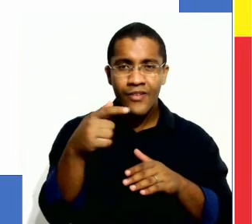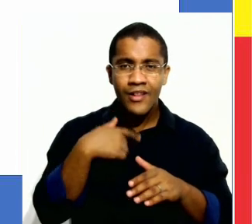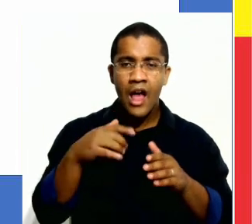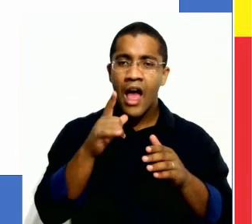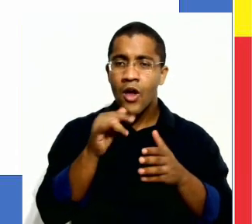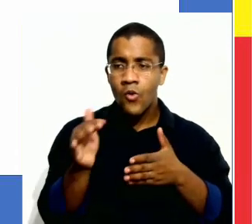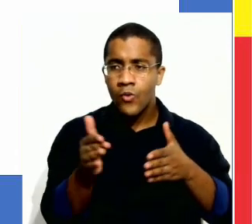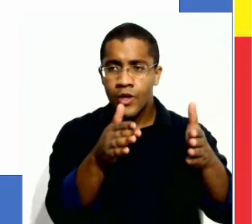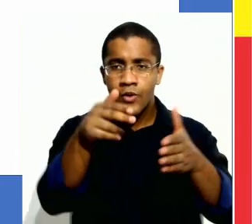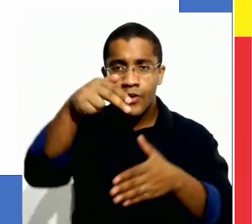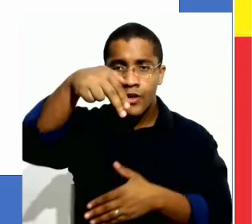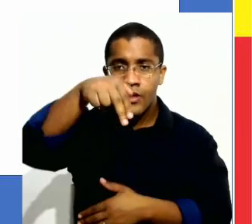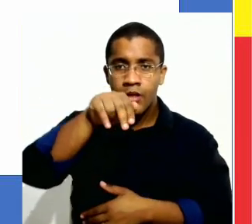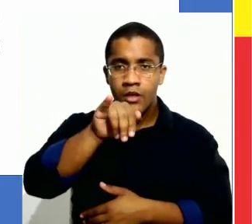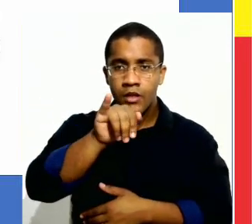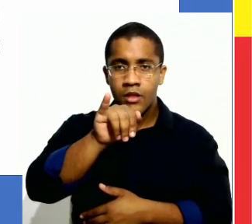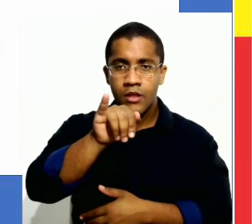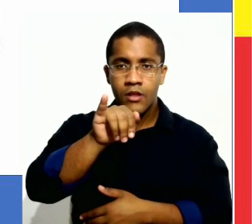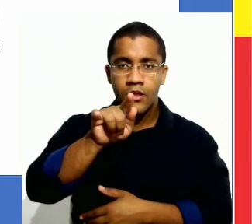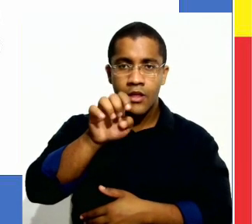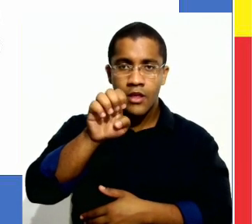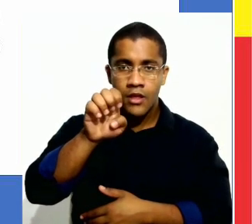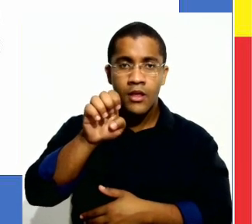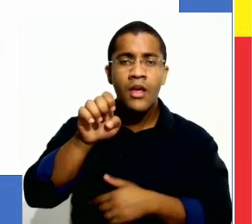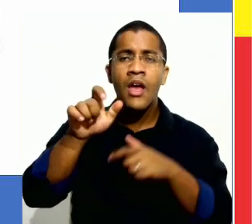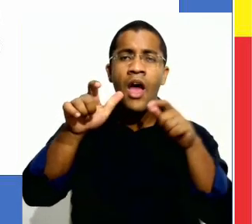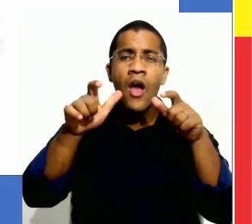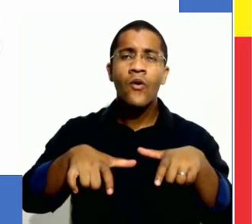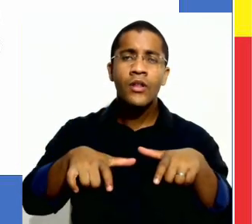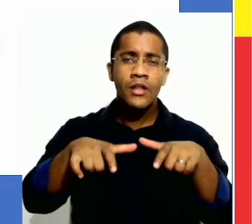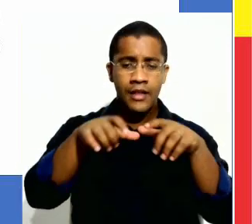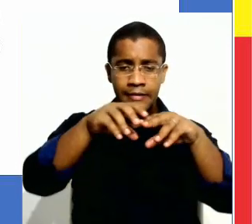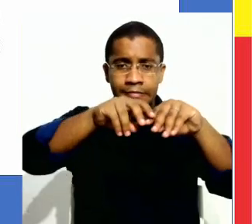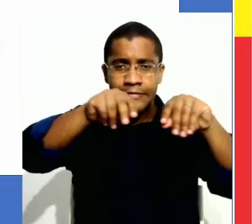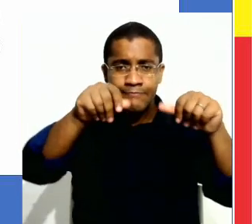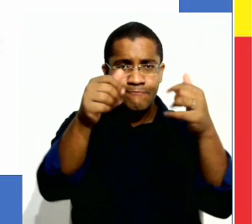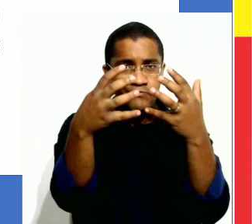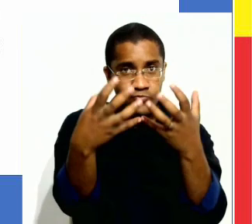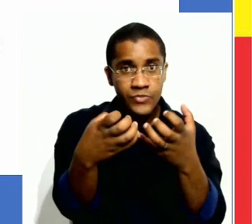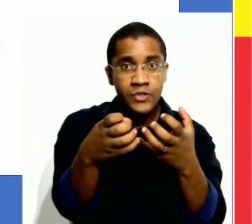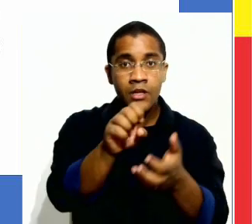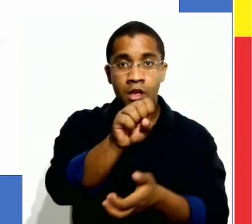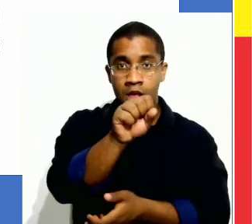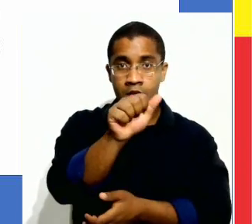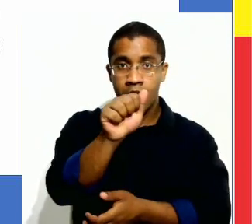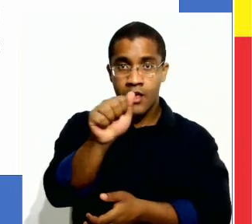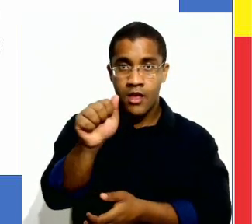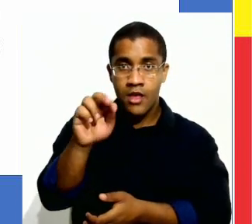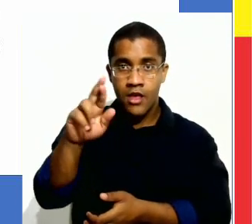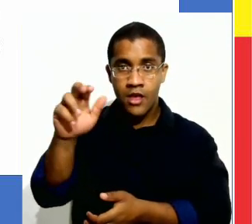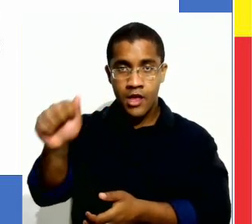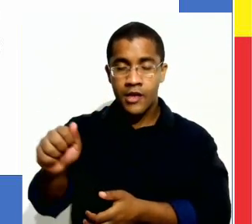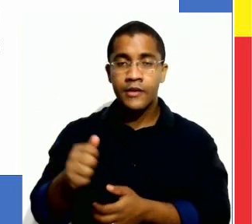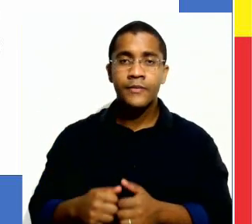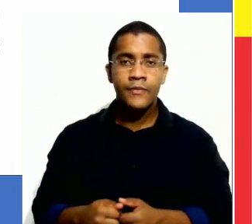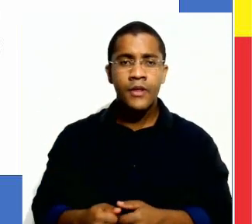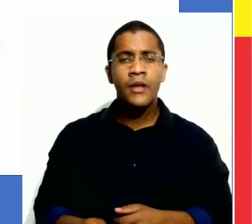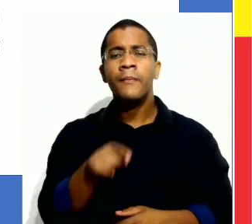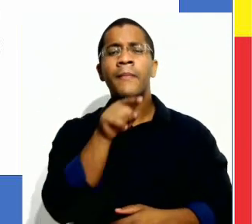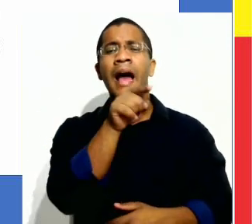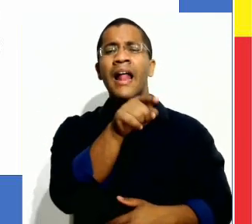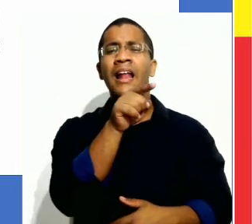do Saara. O poder do rei de Gana provinha de quê? Da